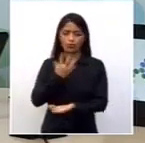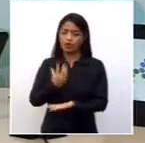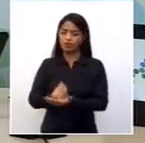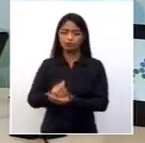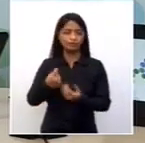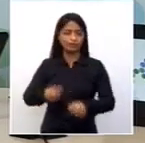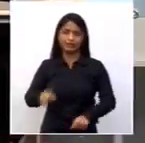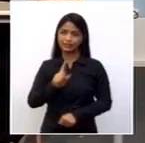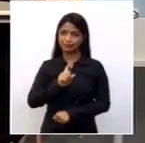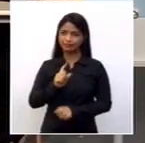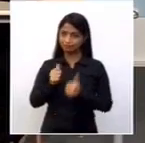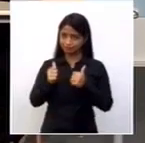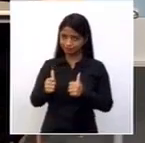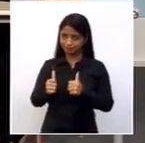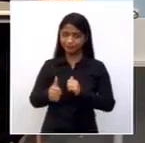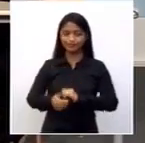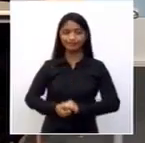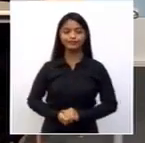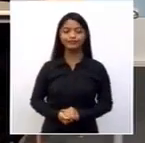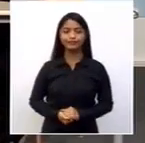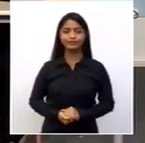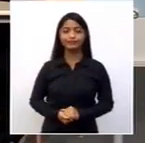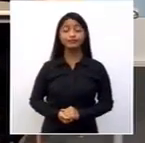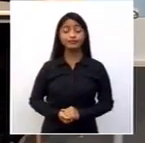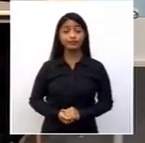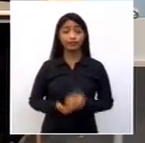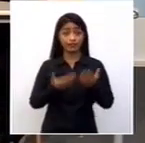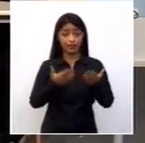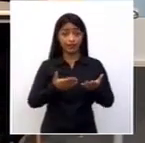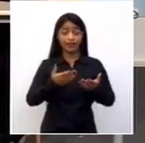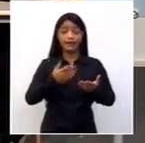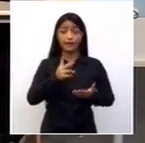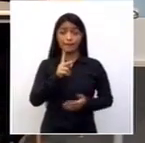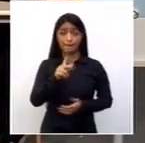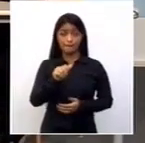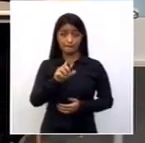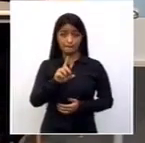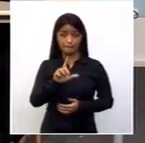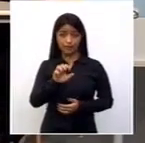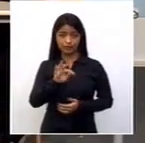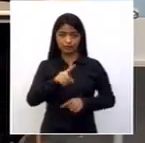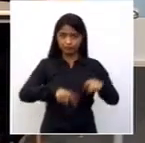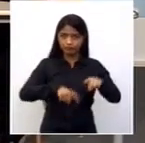bem? É uma ferramenta, professora Daniela, que promove